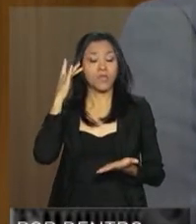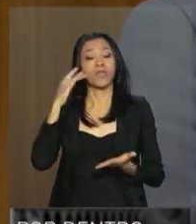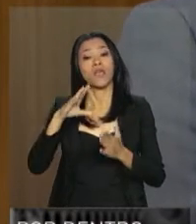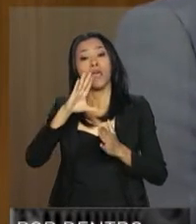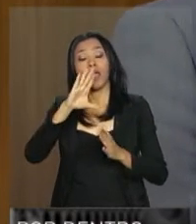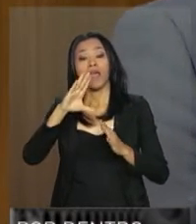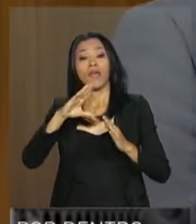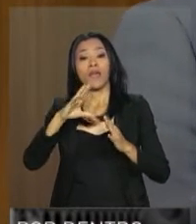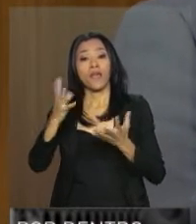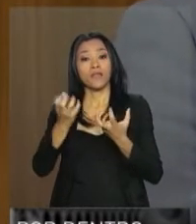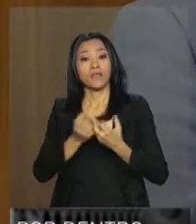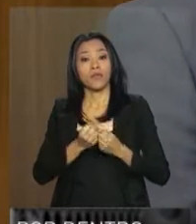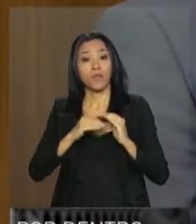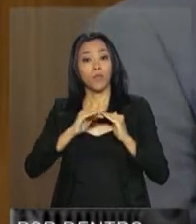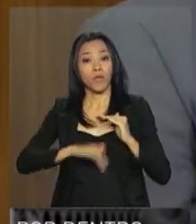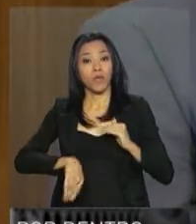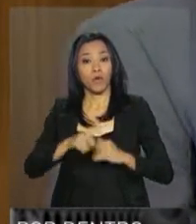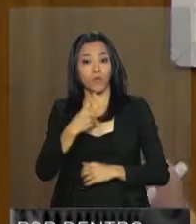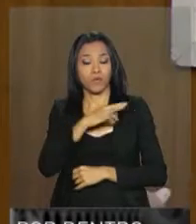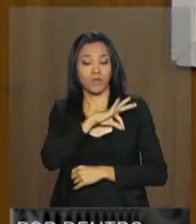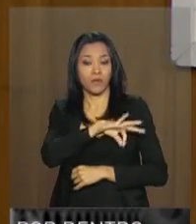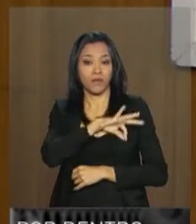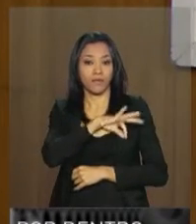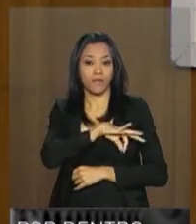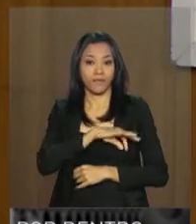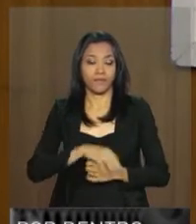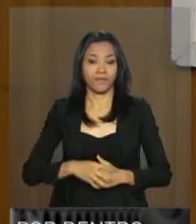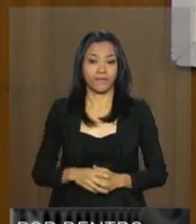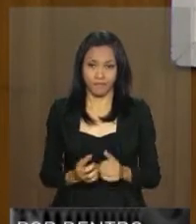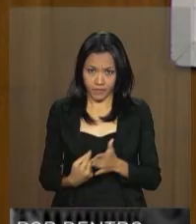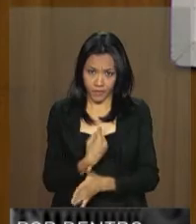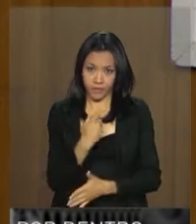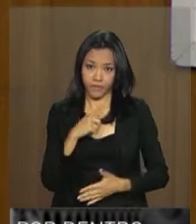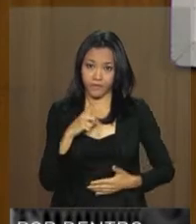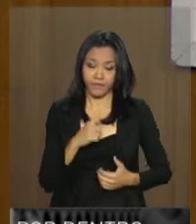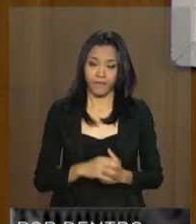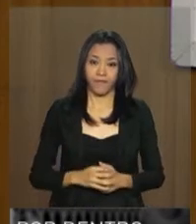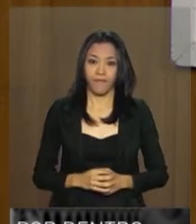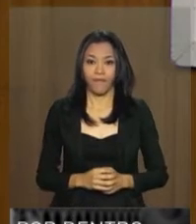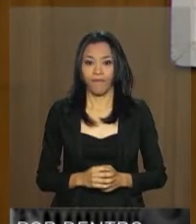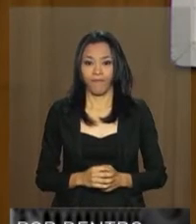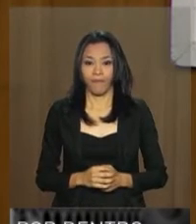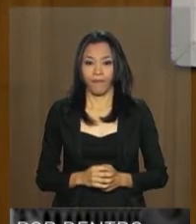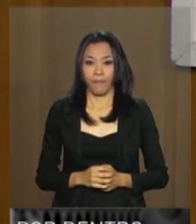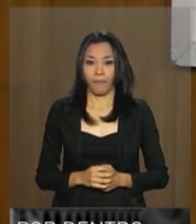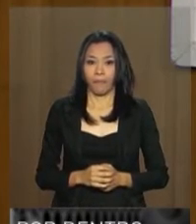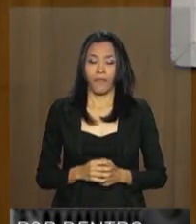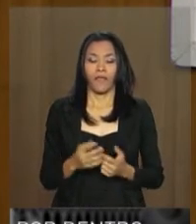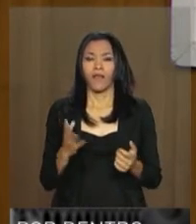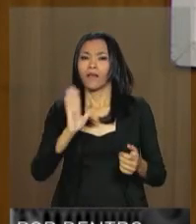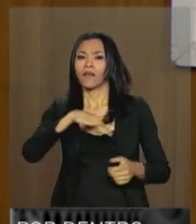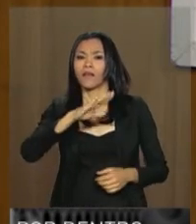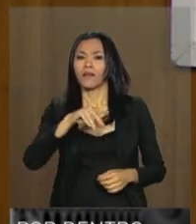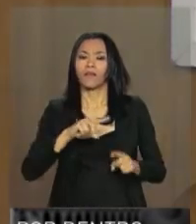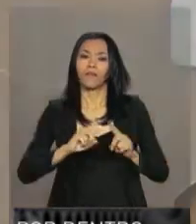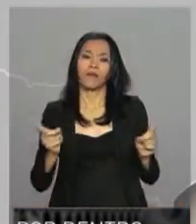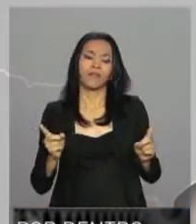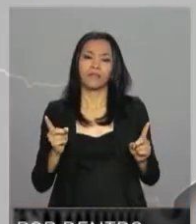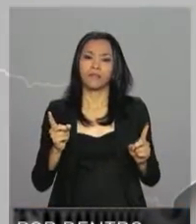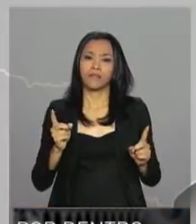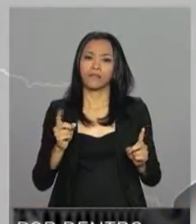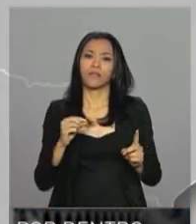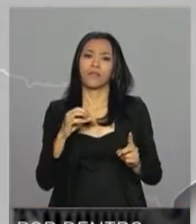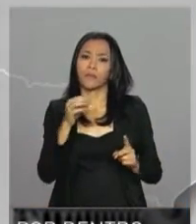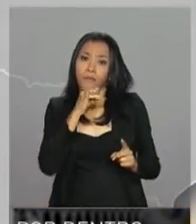mínimo patrick que tem mais alguma pergunta para o ministro a fim mas neste caso o ministro é digamos em uma pequena